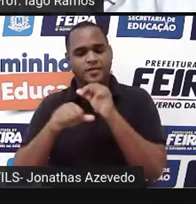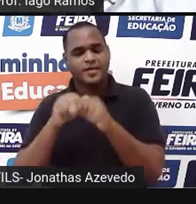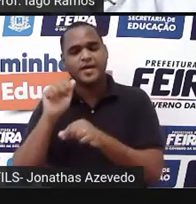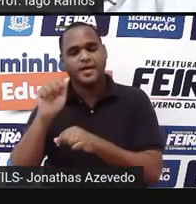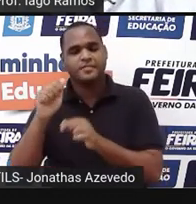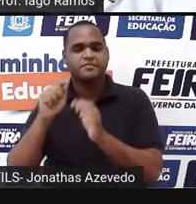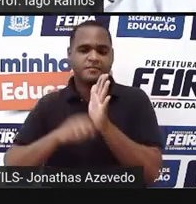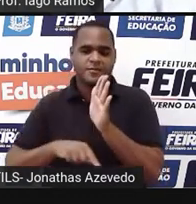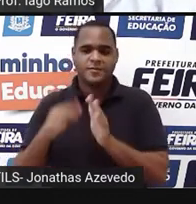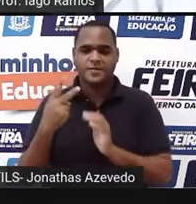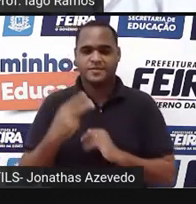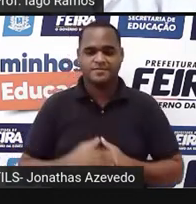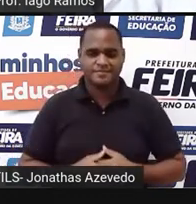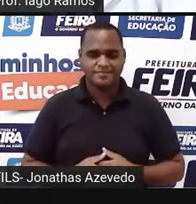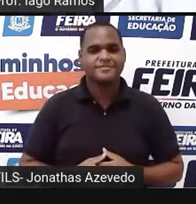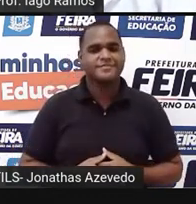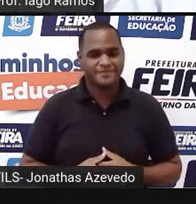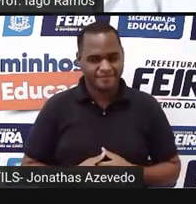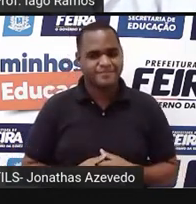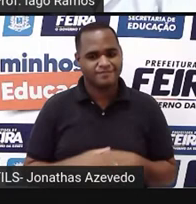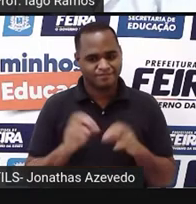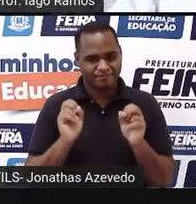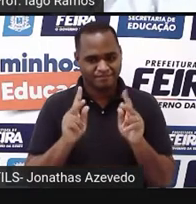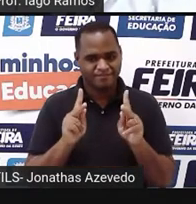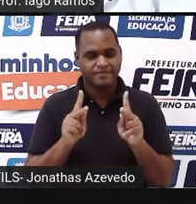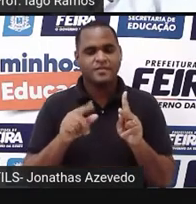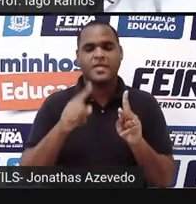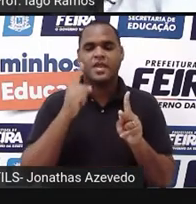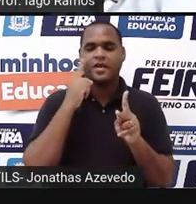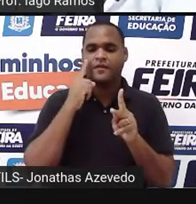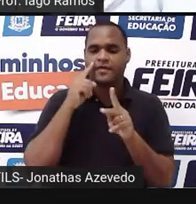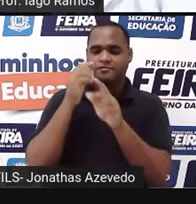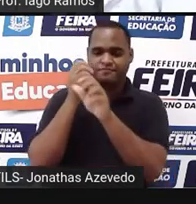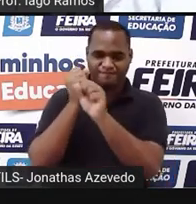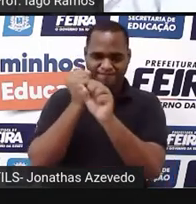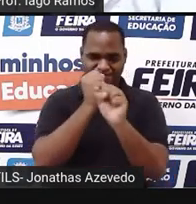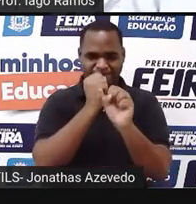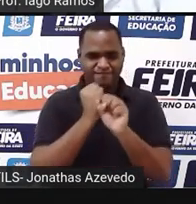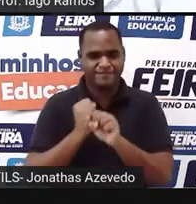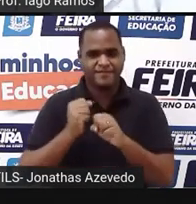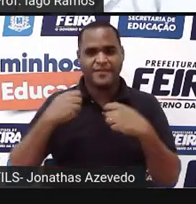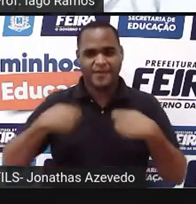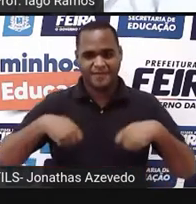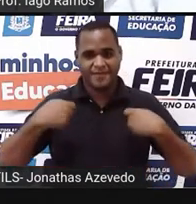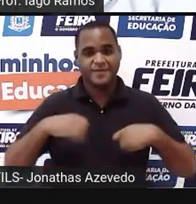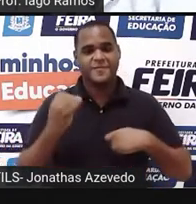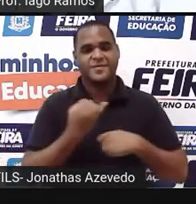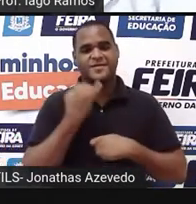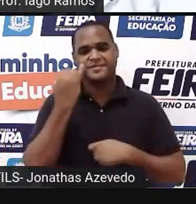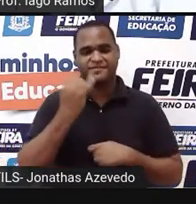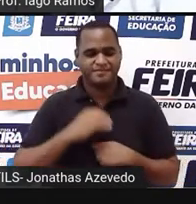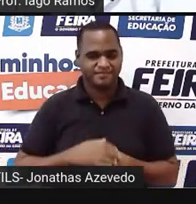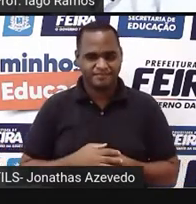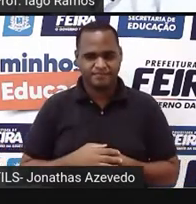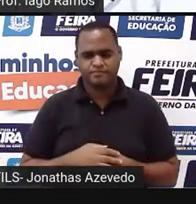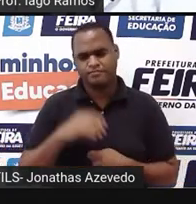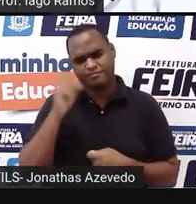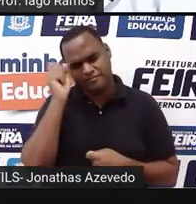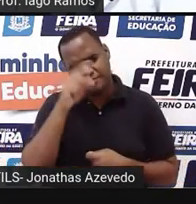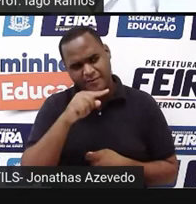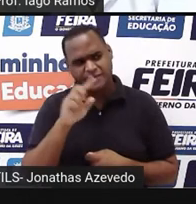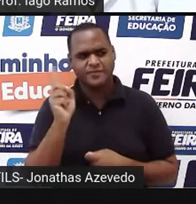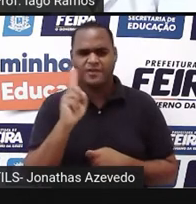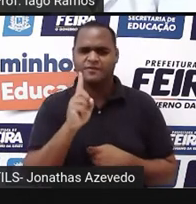2. Prontinho, agora a gente vai sair fazendo as continhas que precisam ser feitas. E não são complicadas, olha